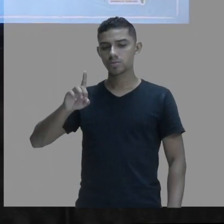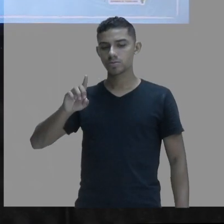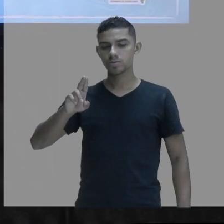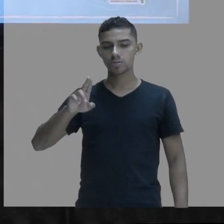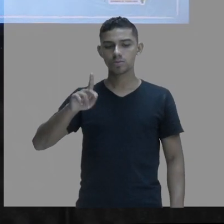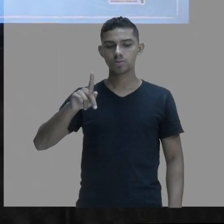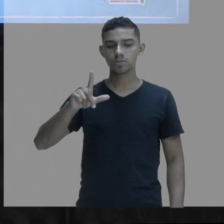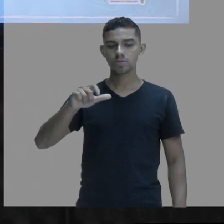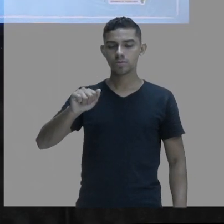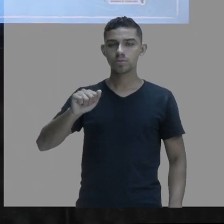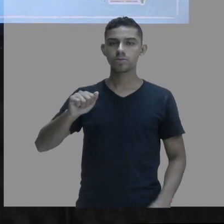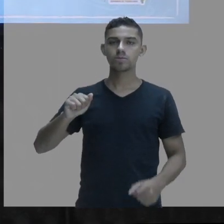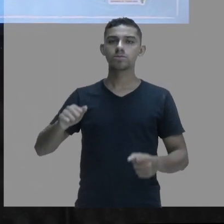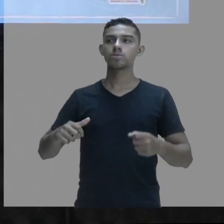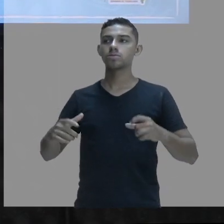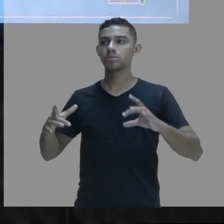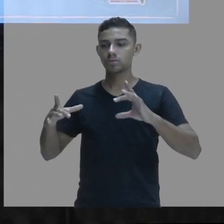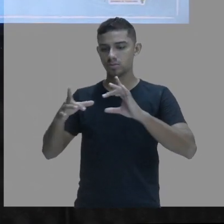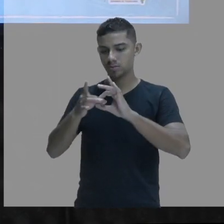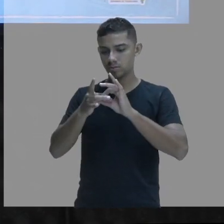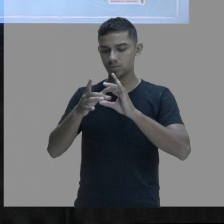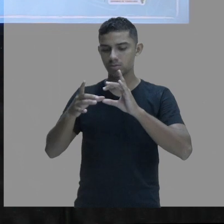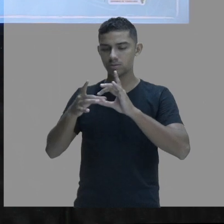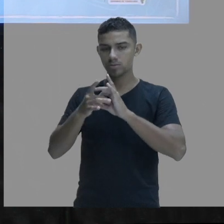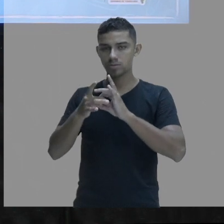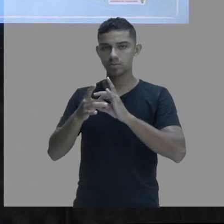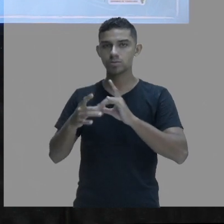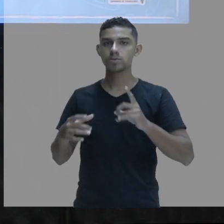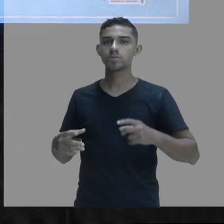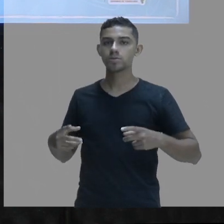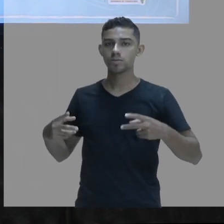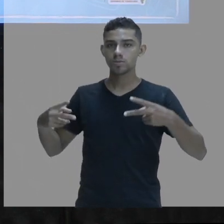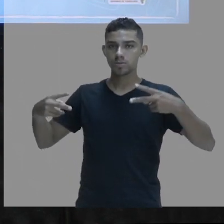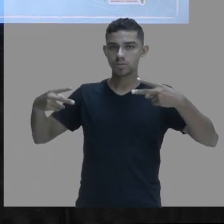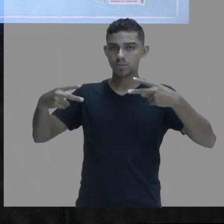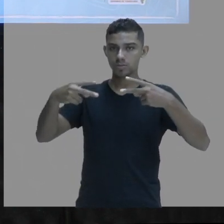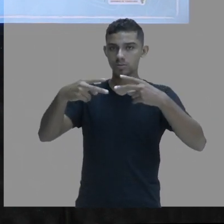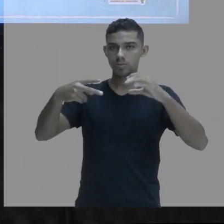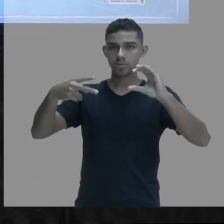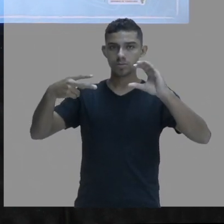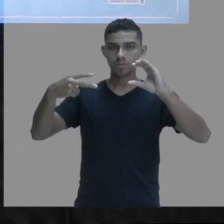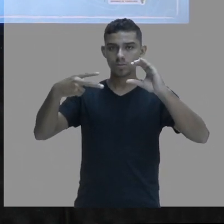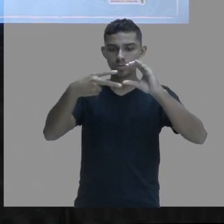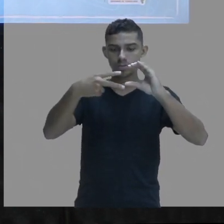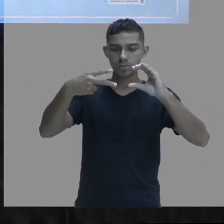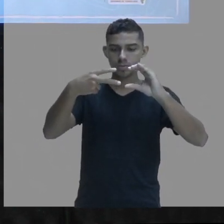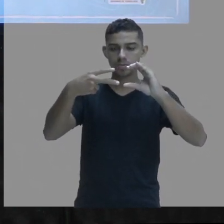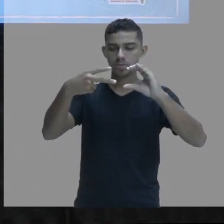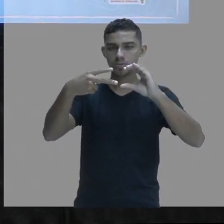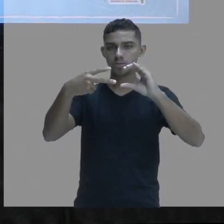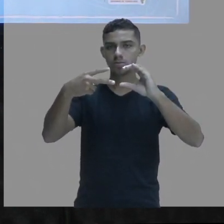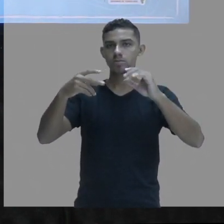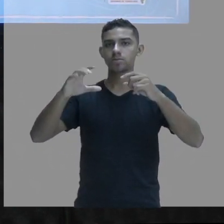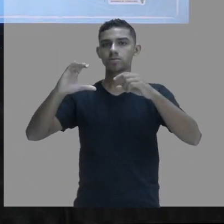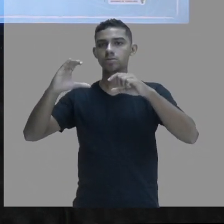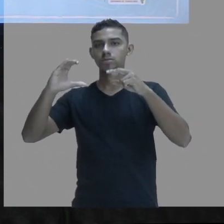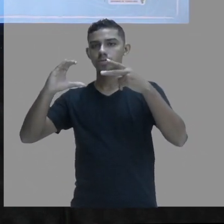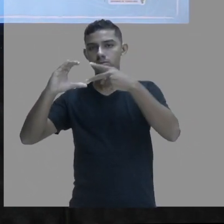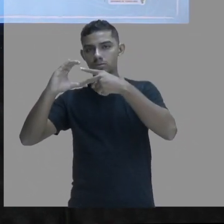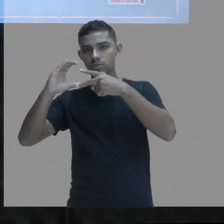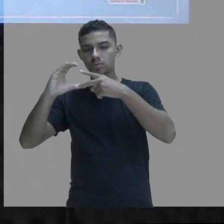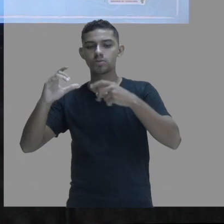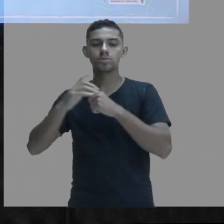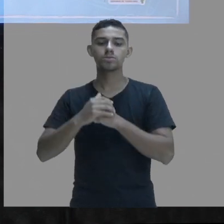aqui, a ligação dupla está mais próxima da extremidade esquerda. Então, por lá, nós